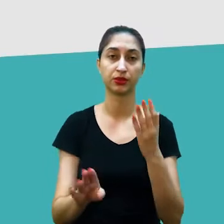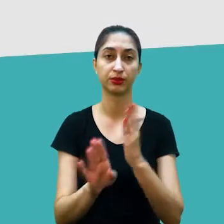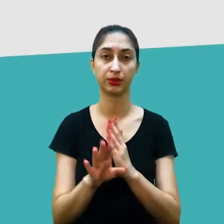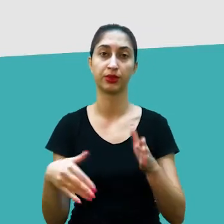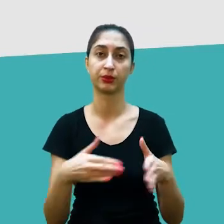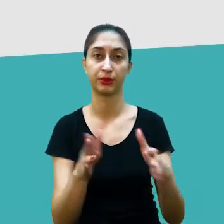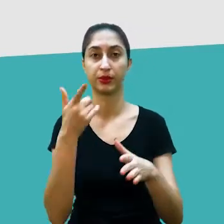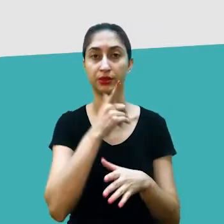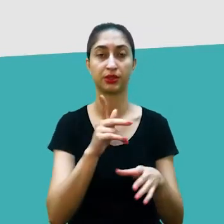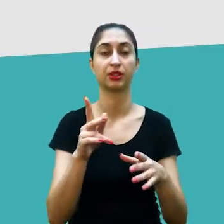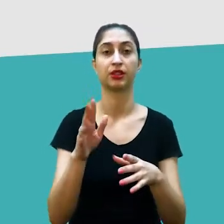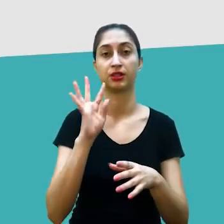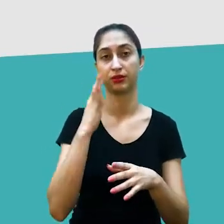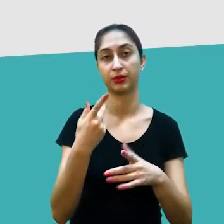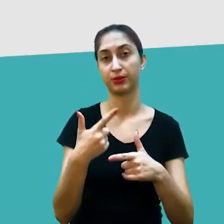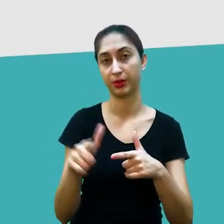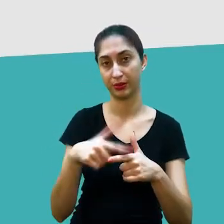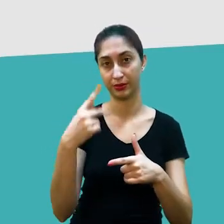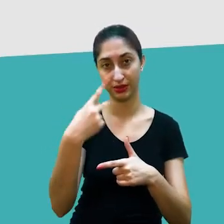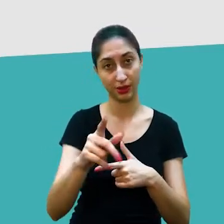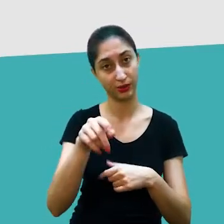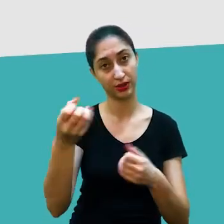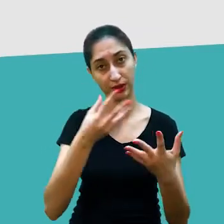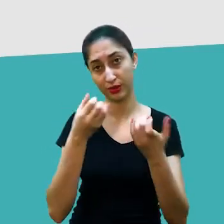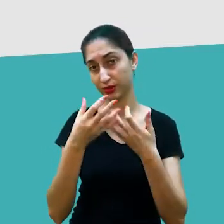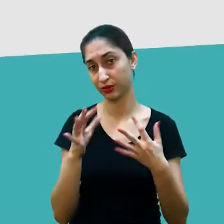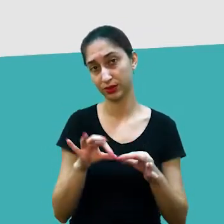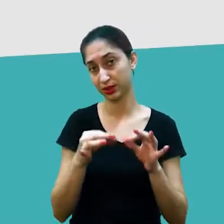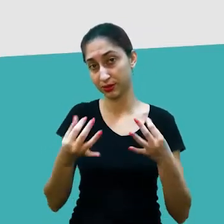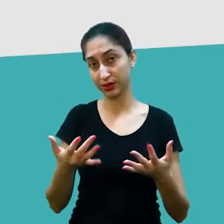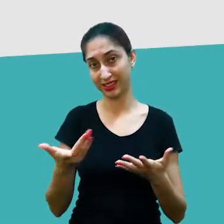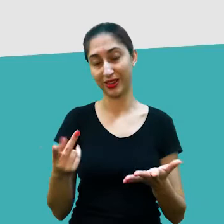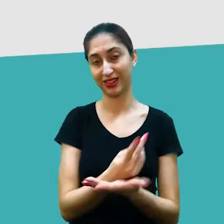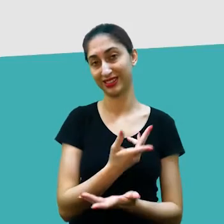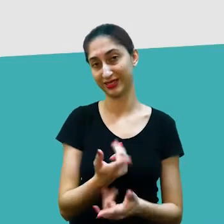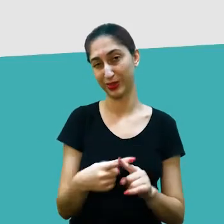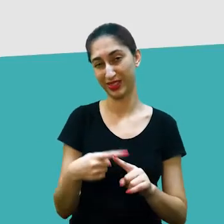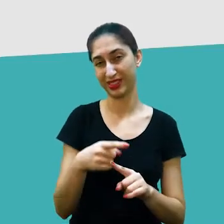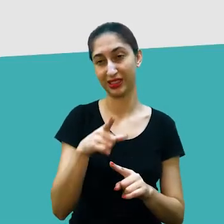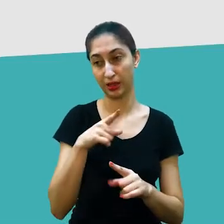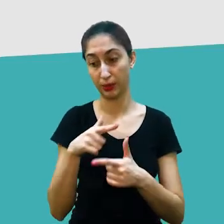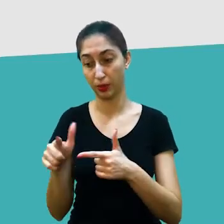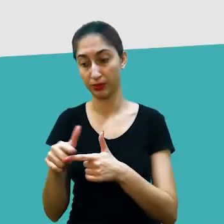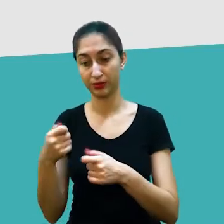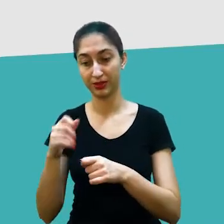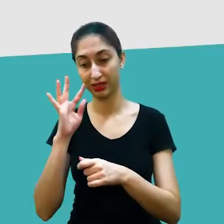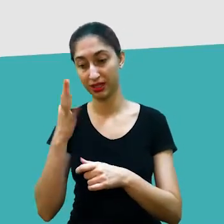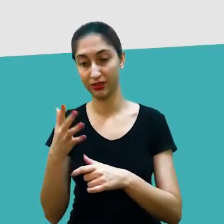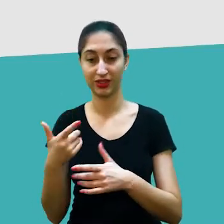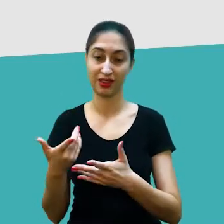caminho para resolver aquele seu problema. Isso é inovação. Ela é muito simples. Por outro lado, a inovação é